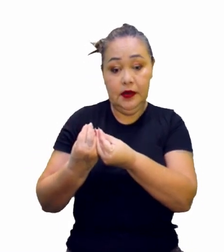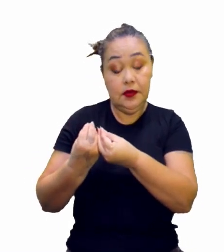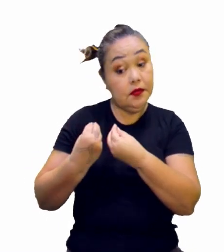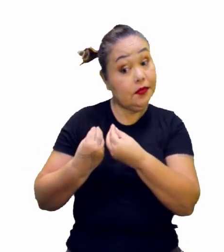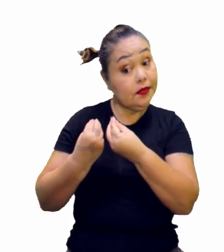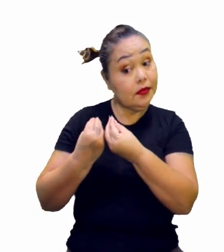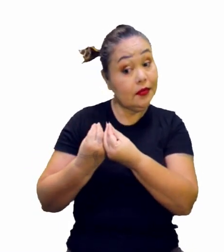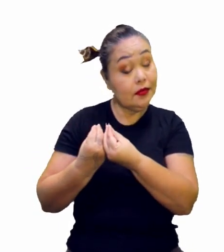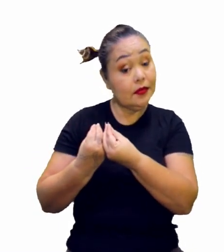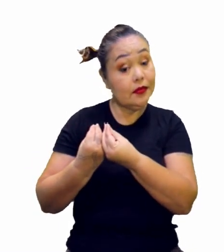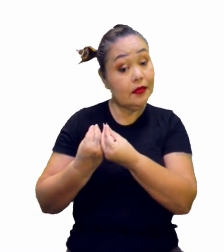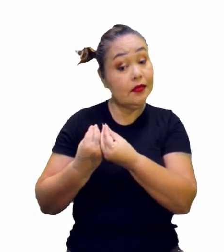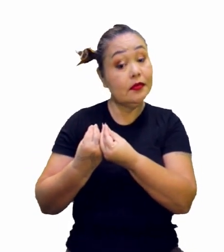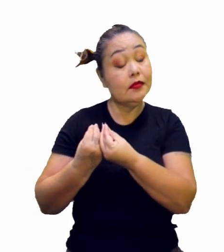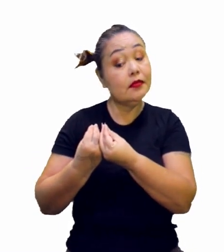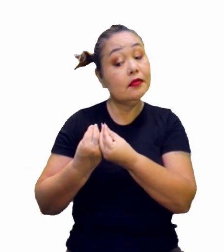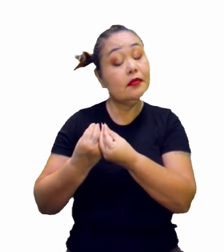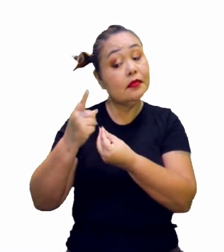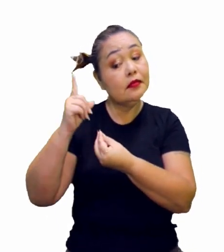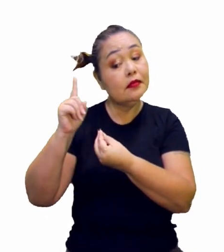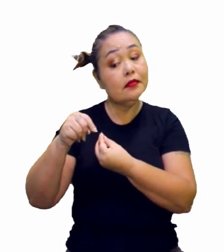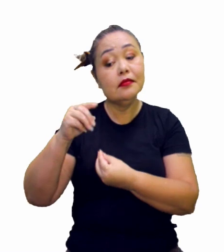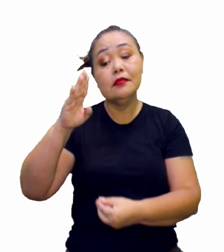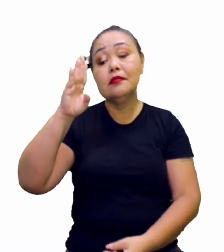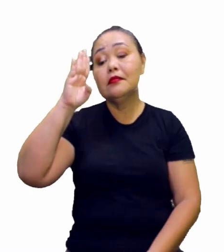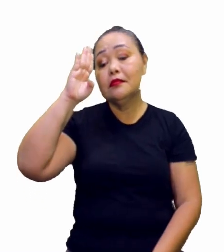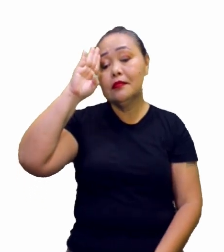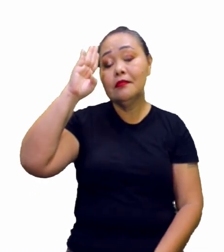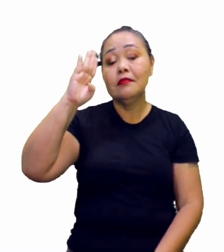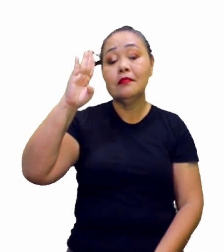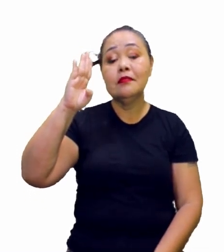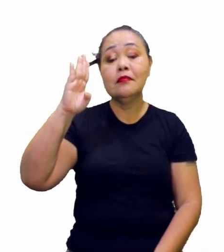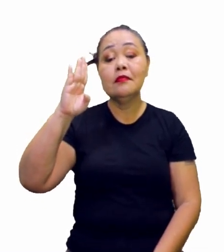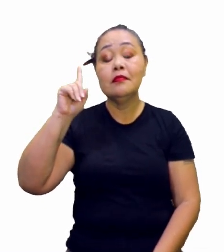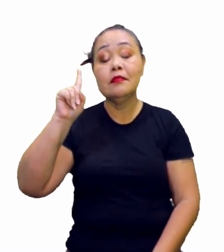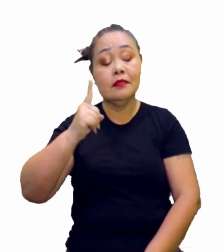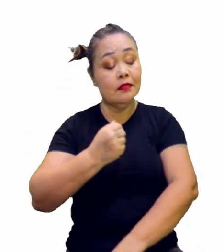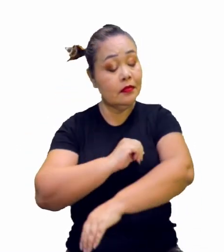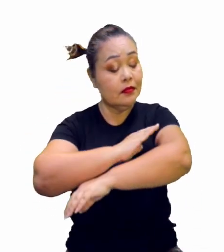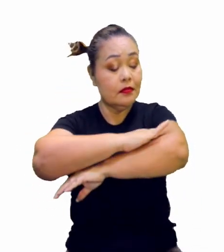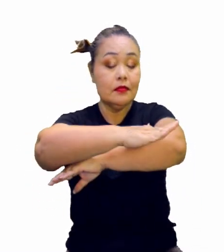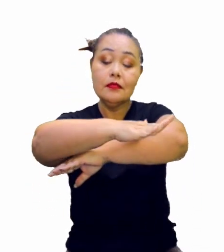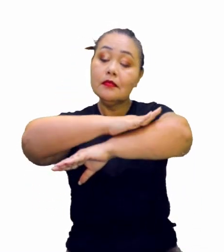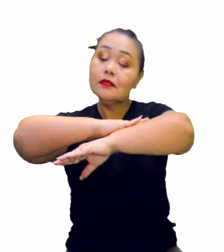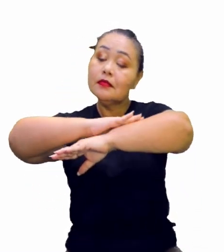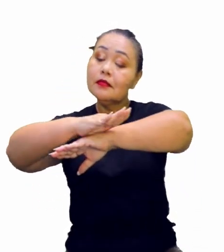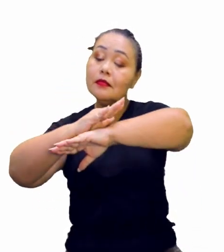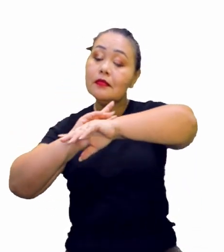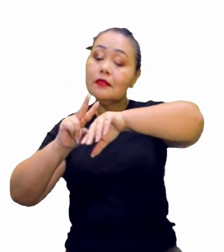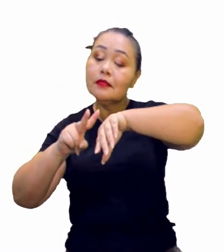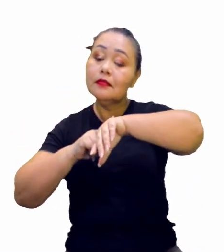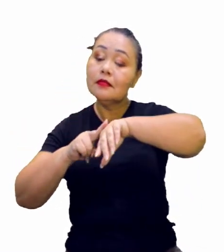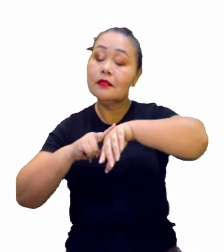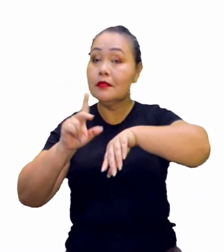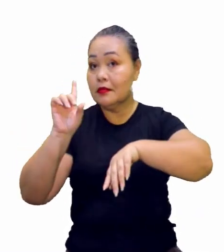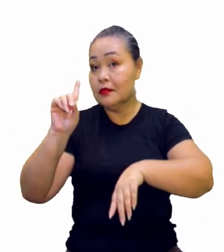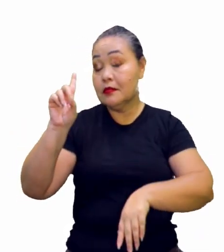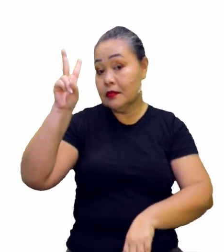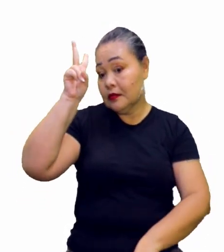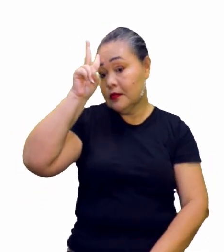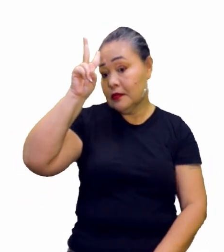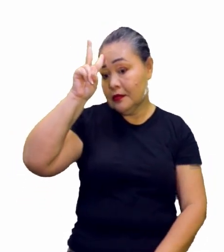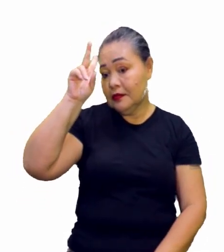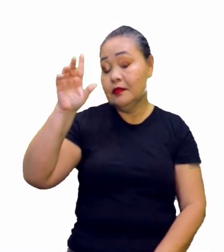ela através de uma coisa primordial, vegetação. Isso me faz lembrar,